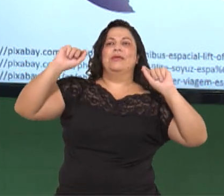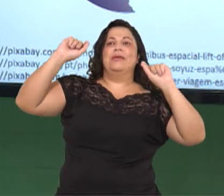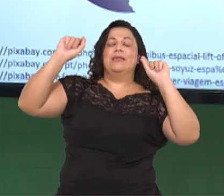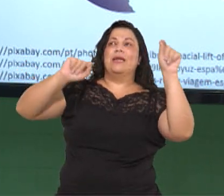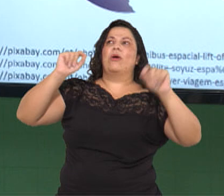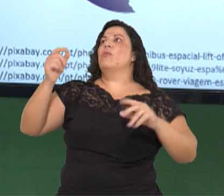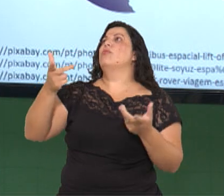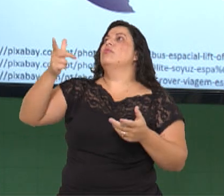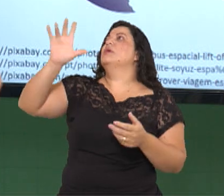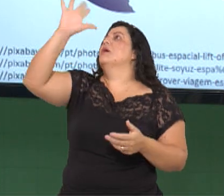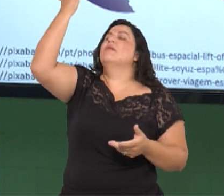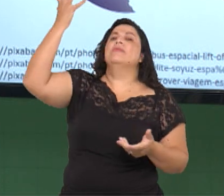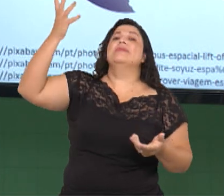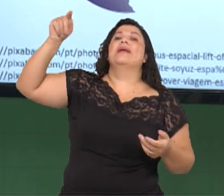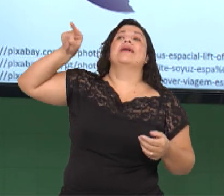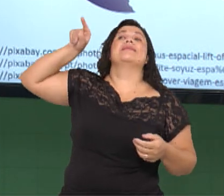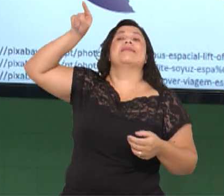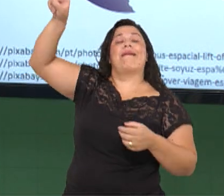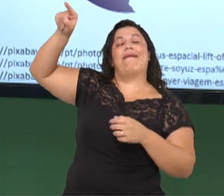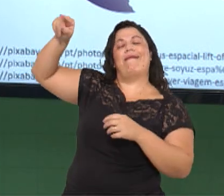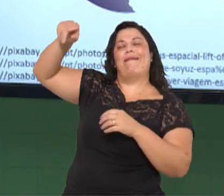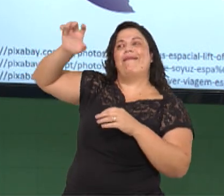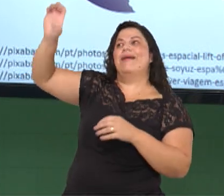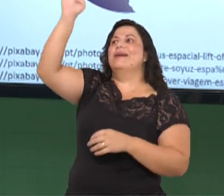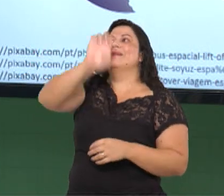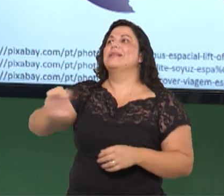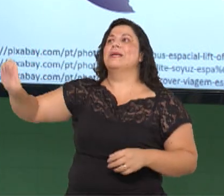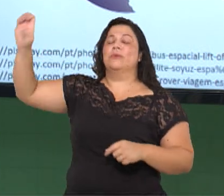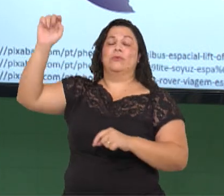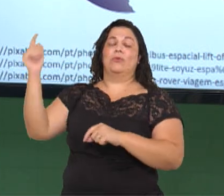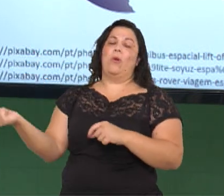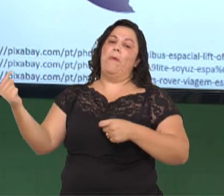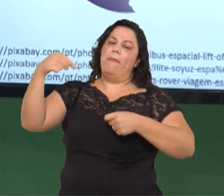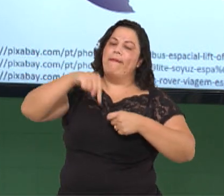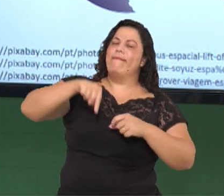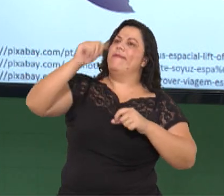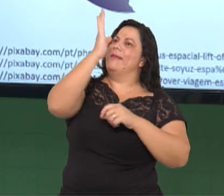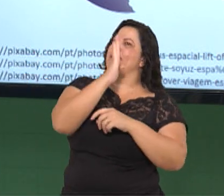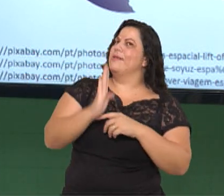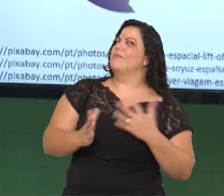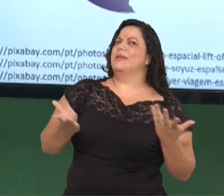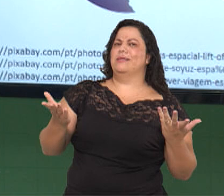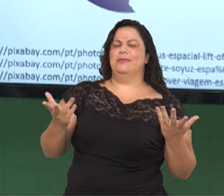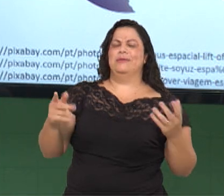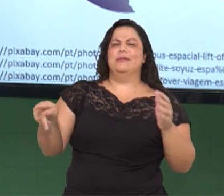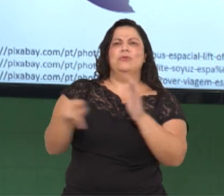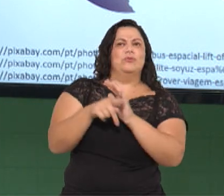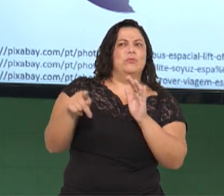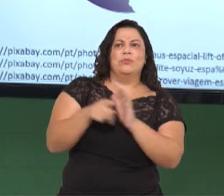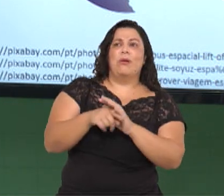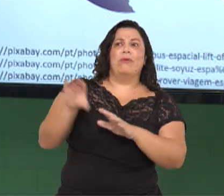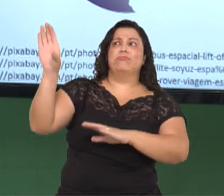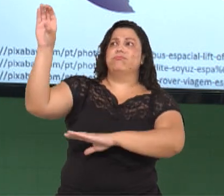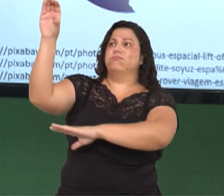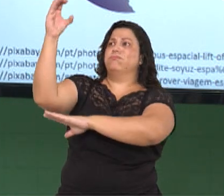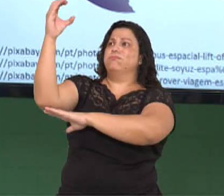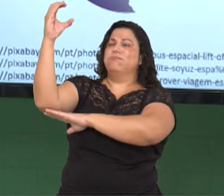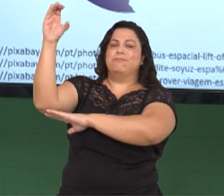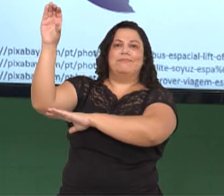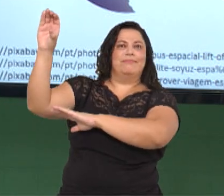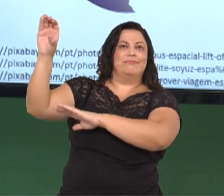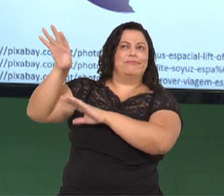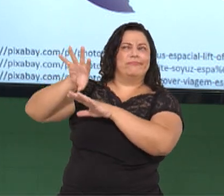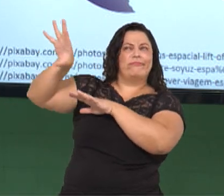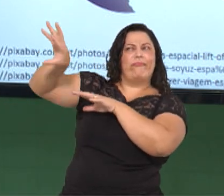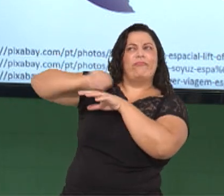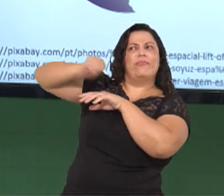lá na Europa, nos Estados Unidos e é transmitido para o Brasil, vem essa informação através dos satélites. Olha como é importante